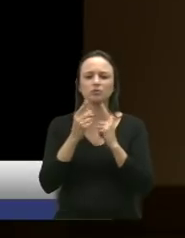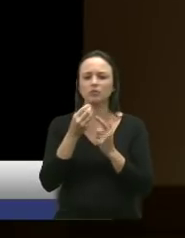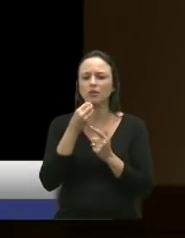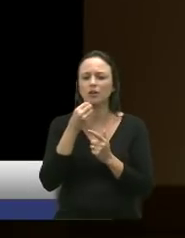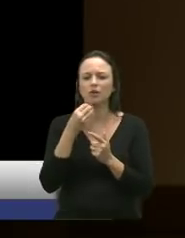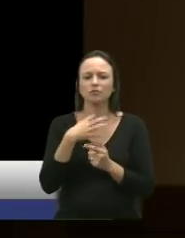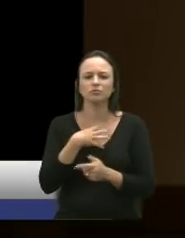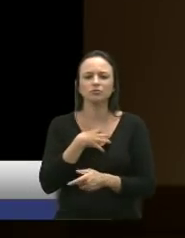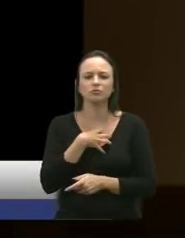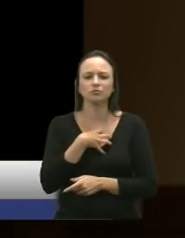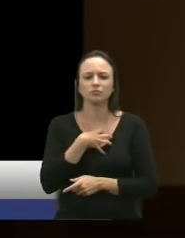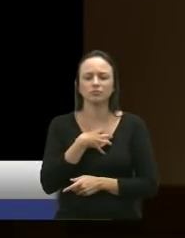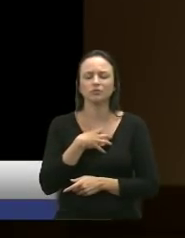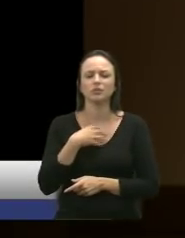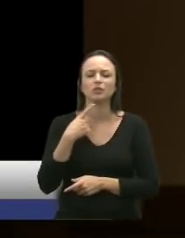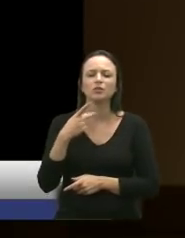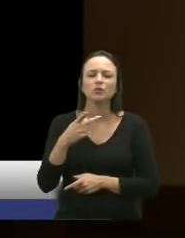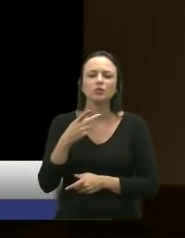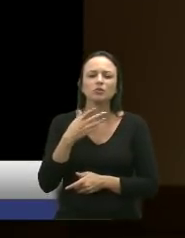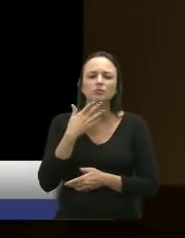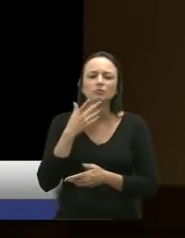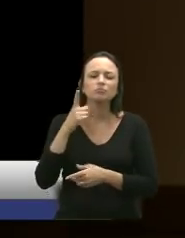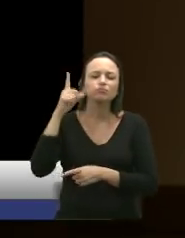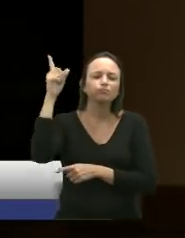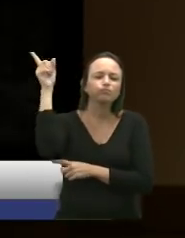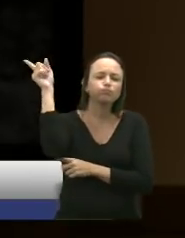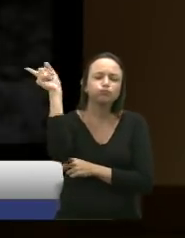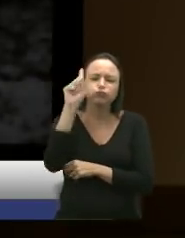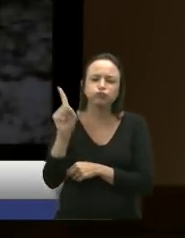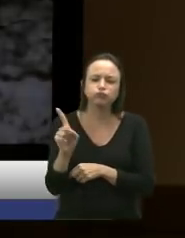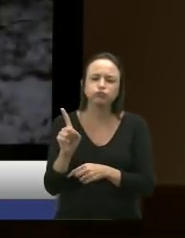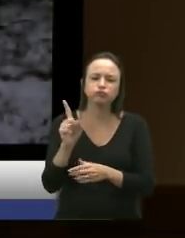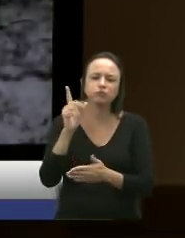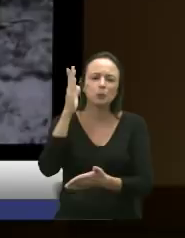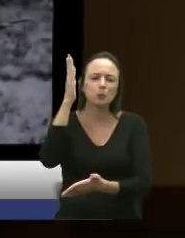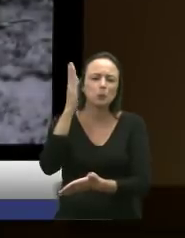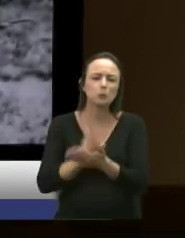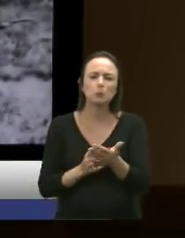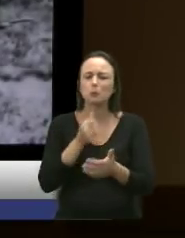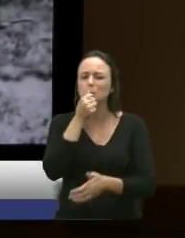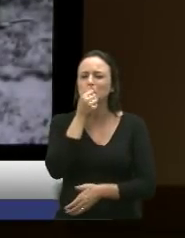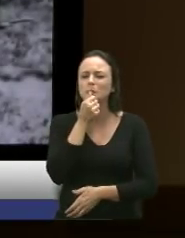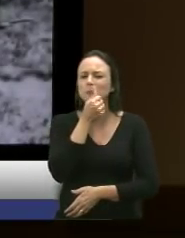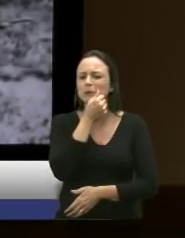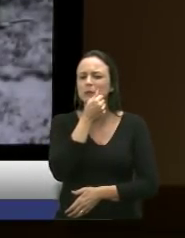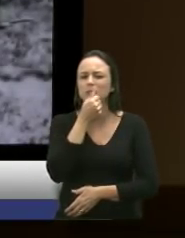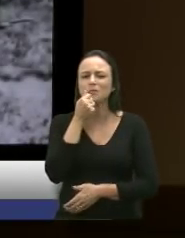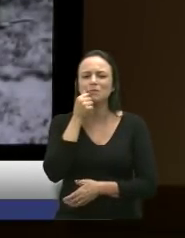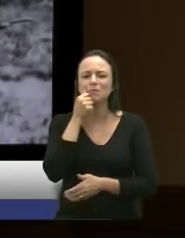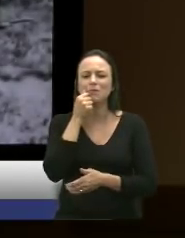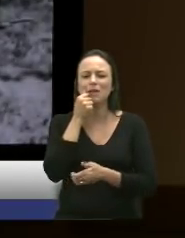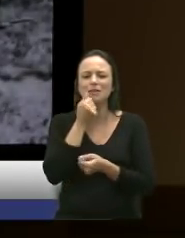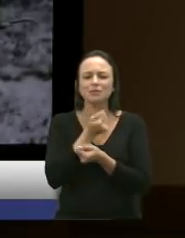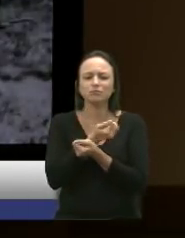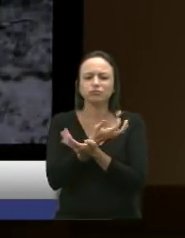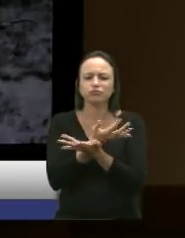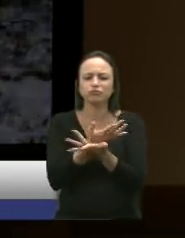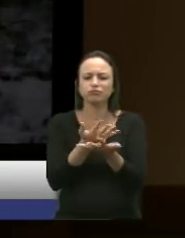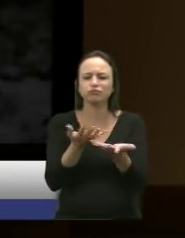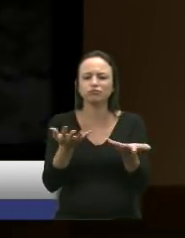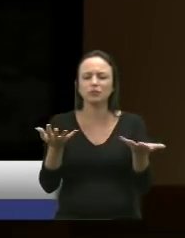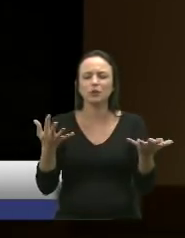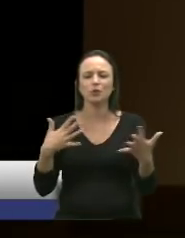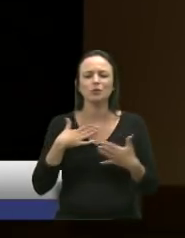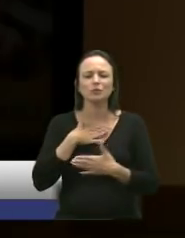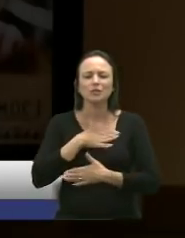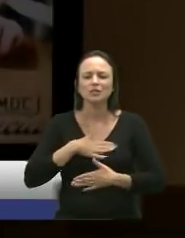alta, a inclemência de um raio que cortou as promessas risonhas da fartura, os desejos de glória